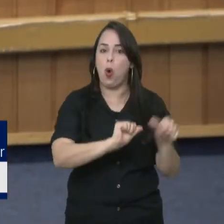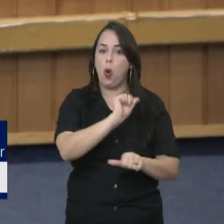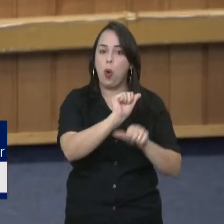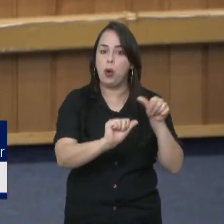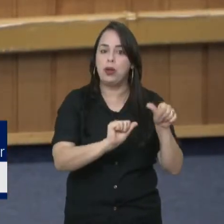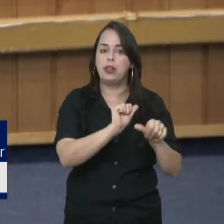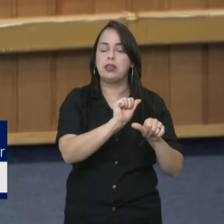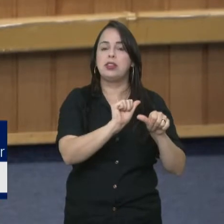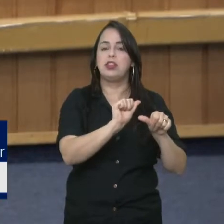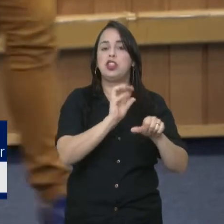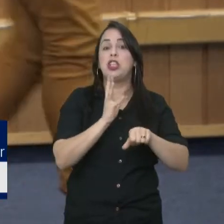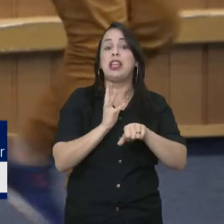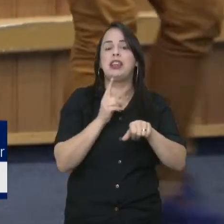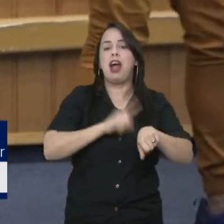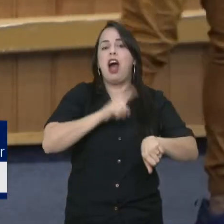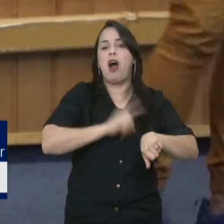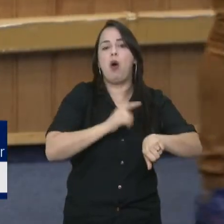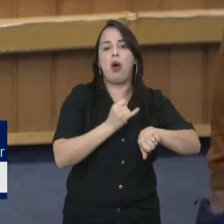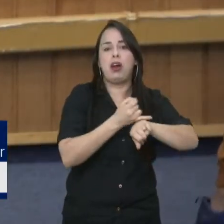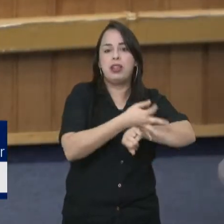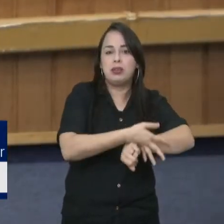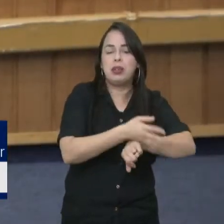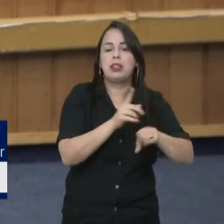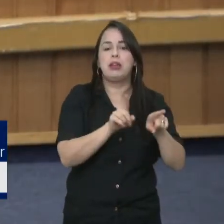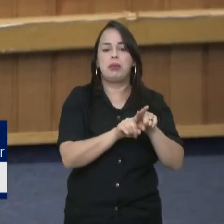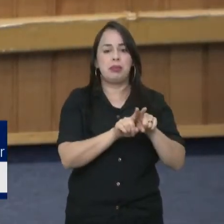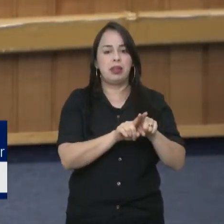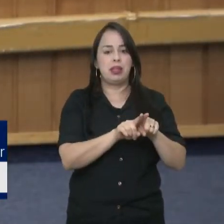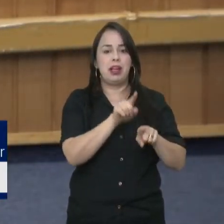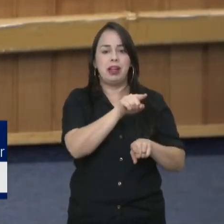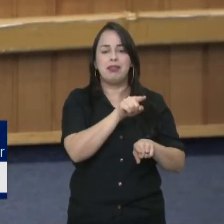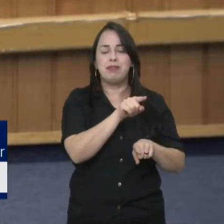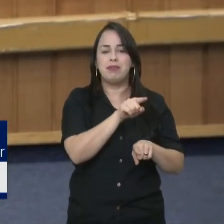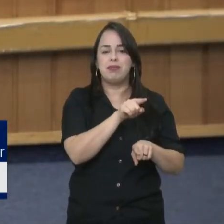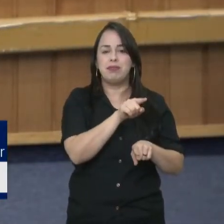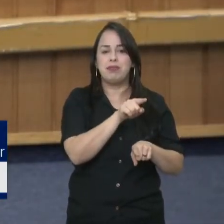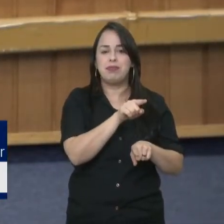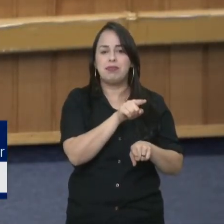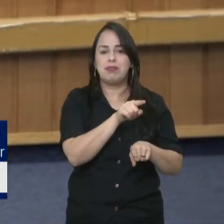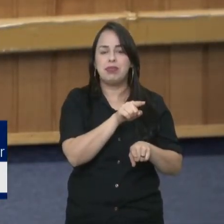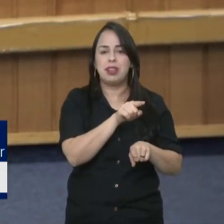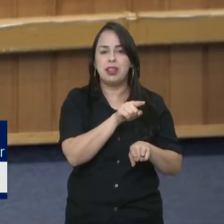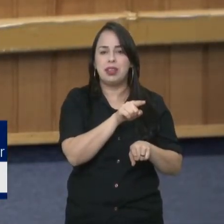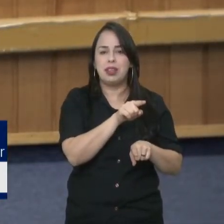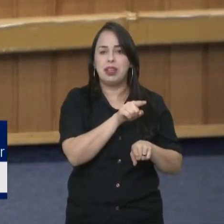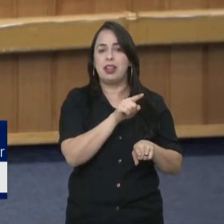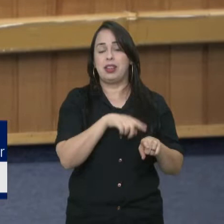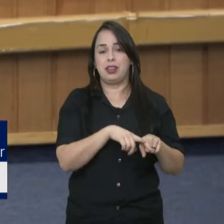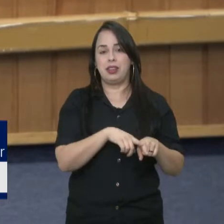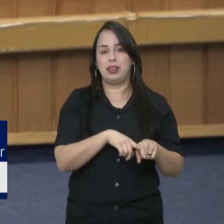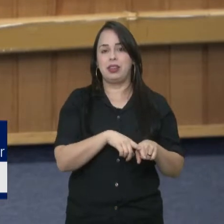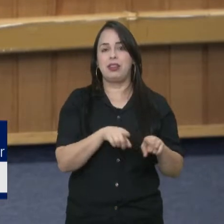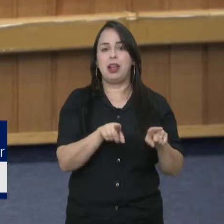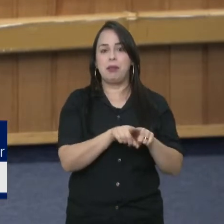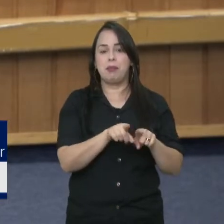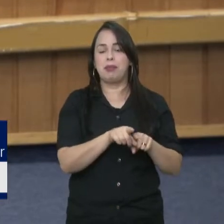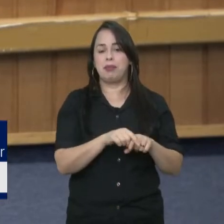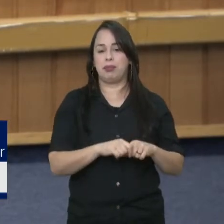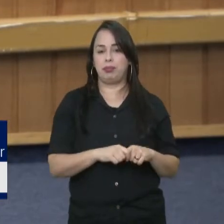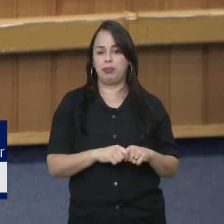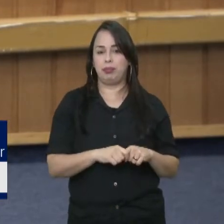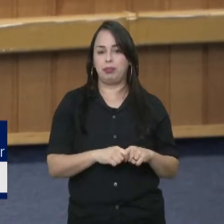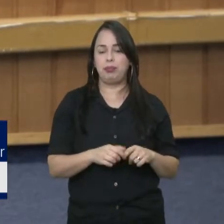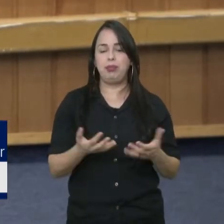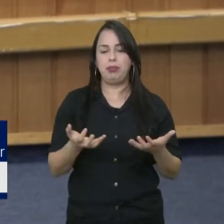os maquinários, eles pintaram, trocaram, e fizeram a determinação dos 65%. Então, queria